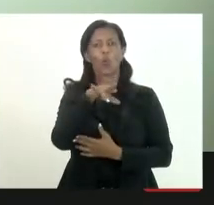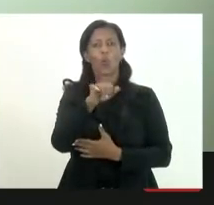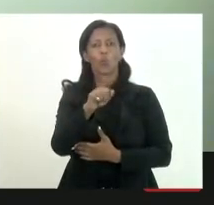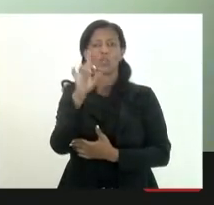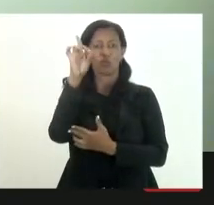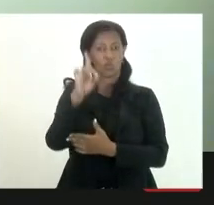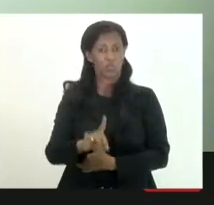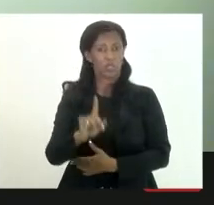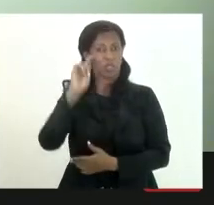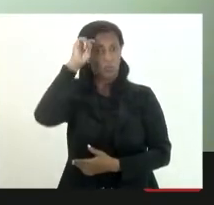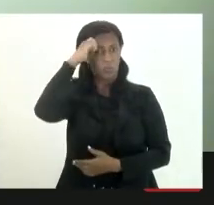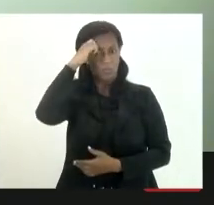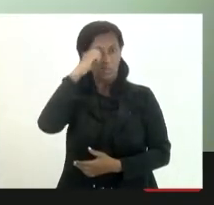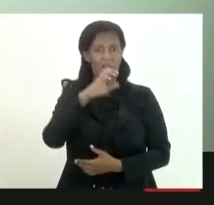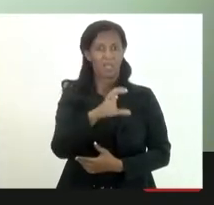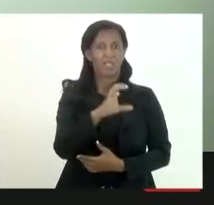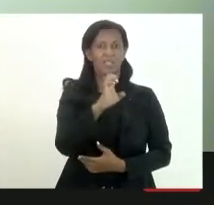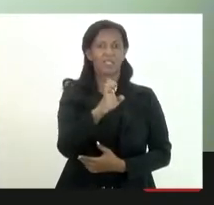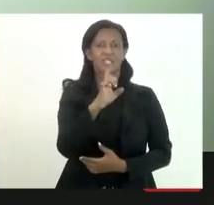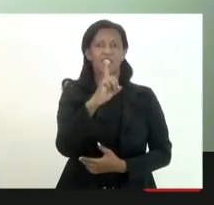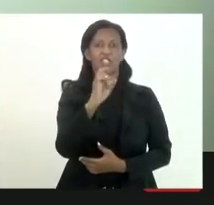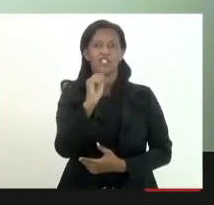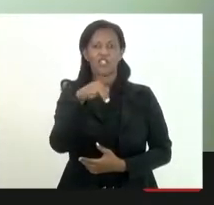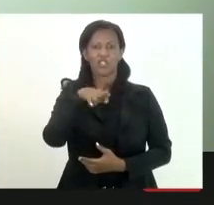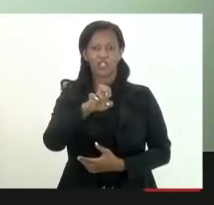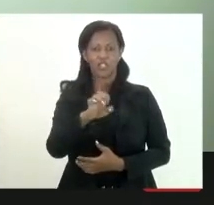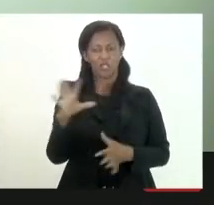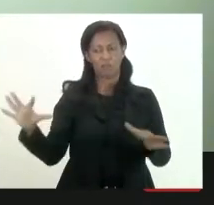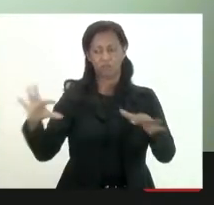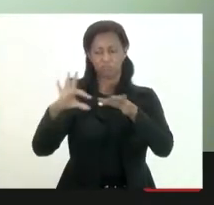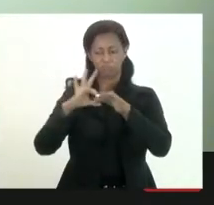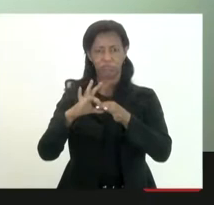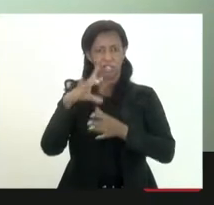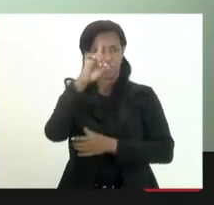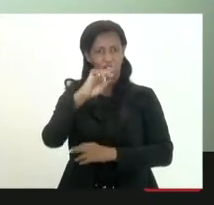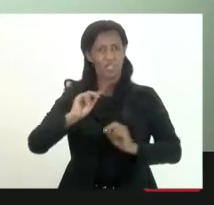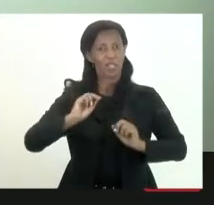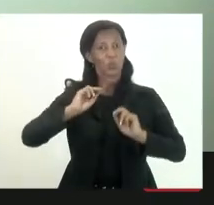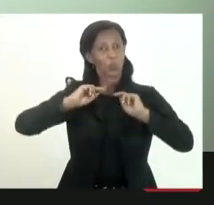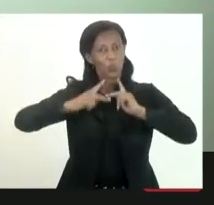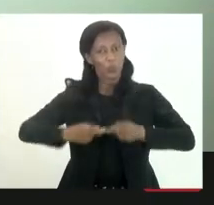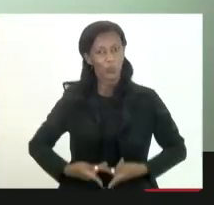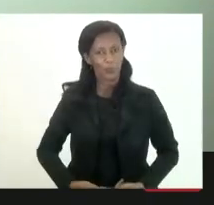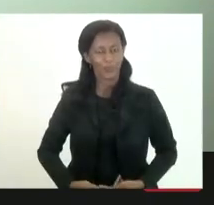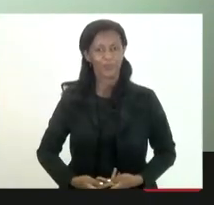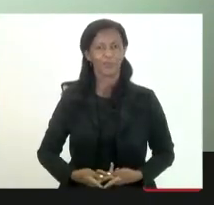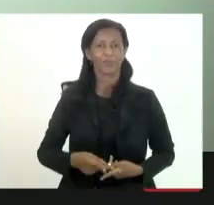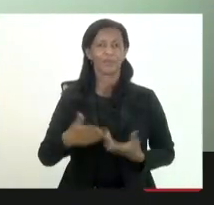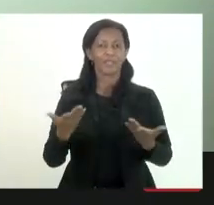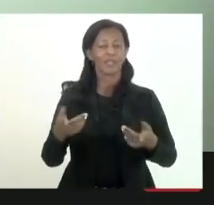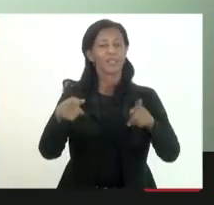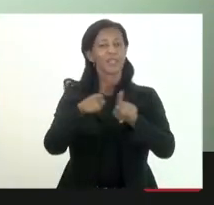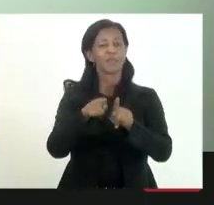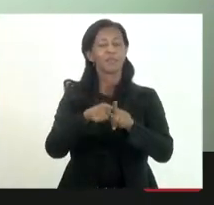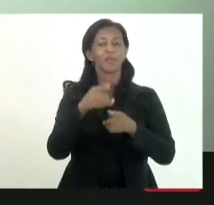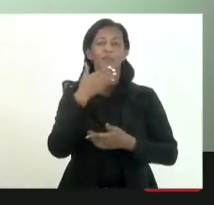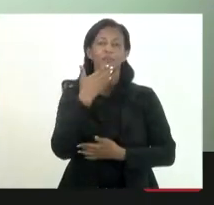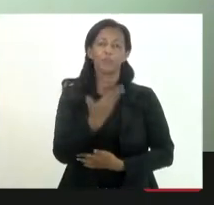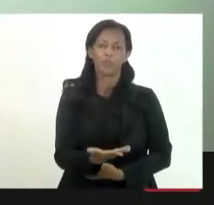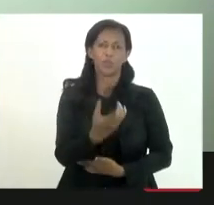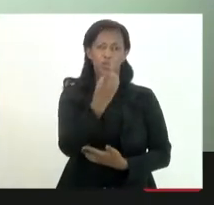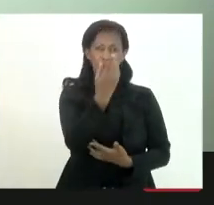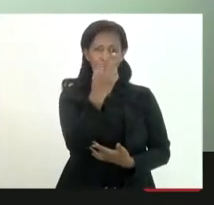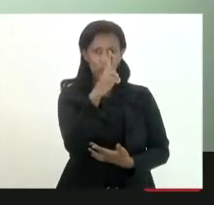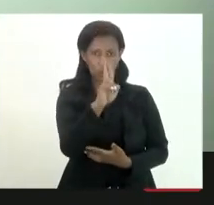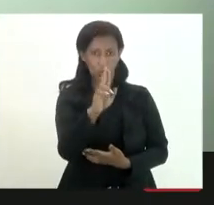do Negro, o CEDINE, um órgão vinculado à Secretaria de Direitos Humanos, e queria pedir,